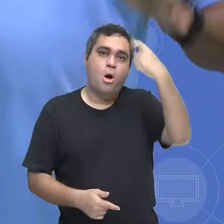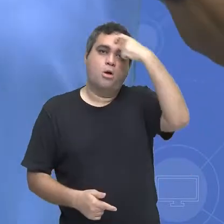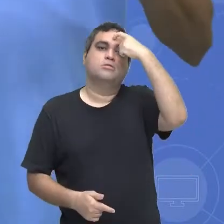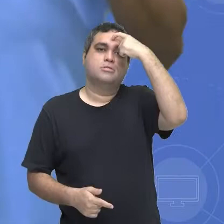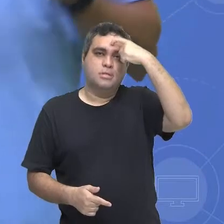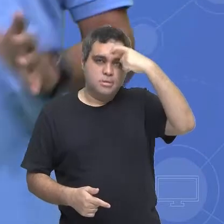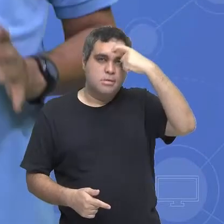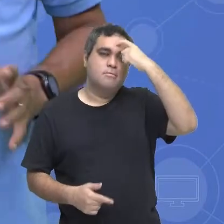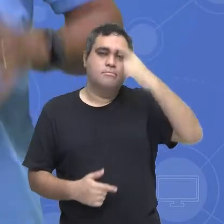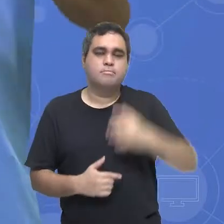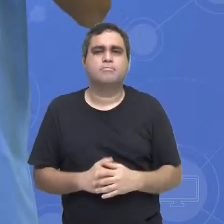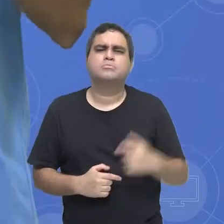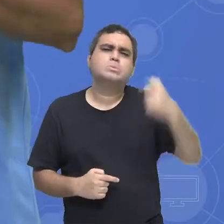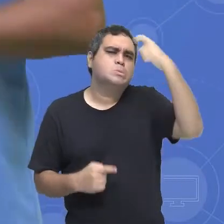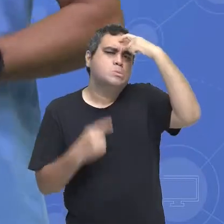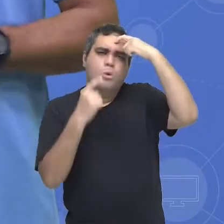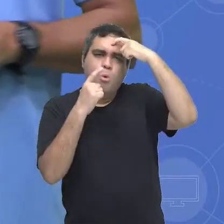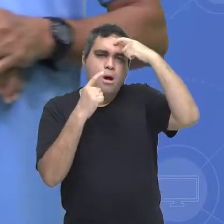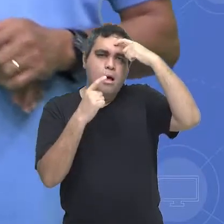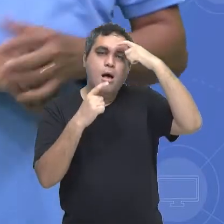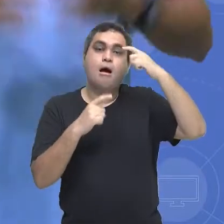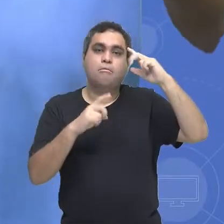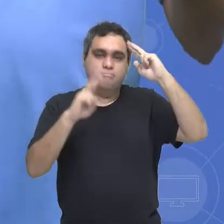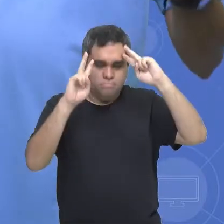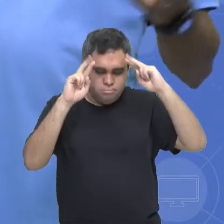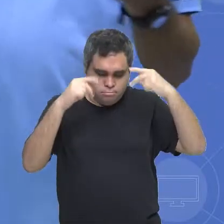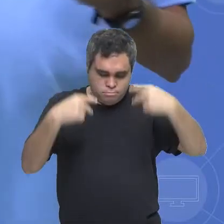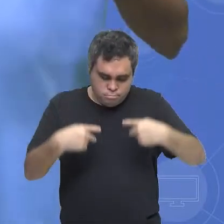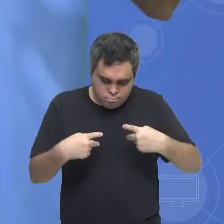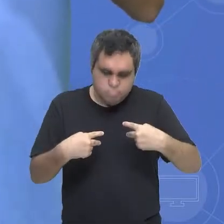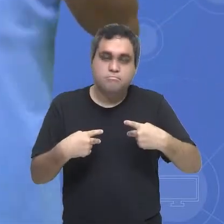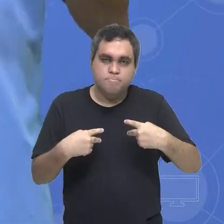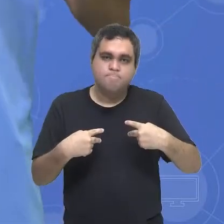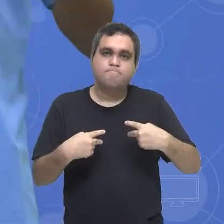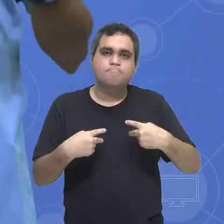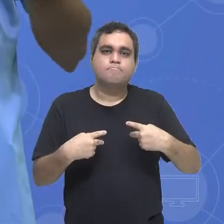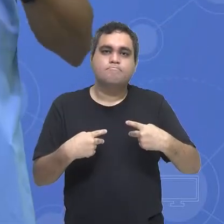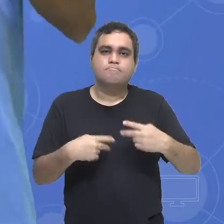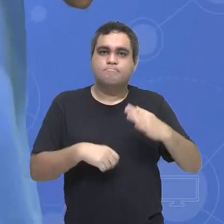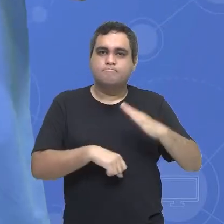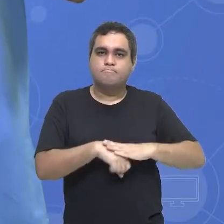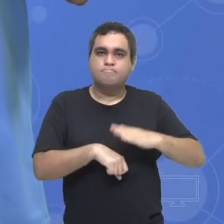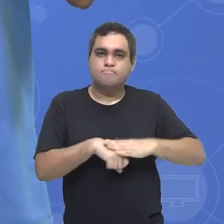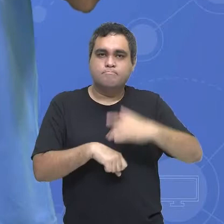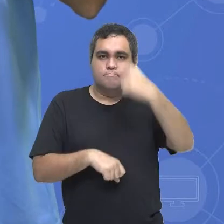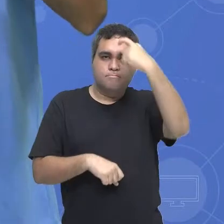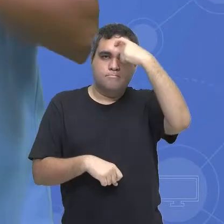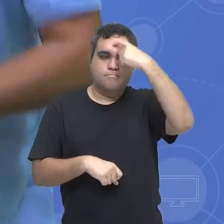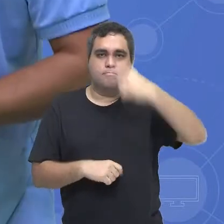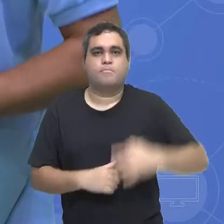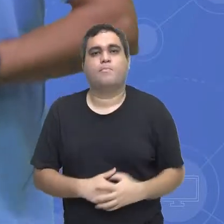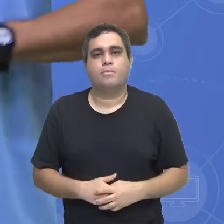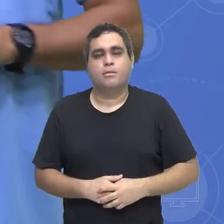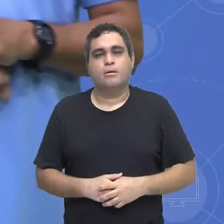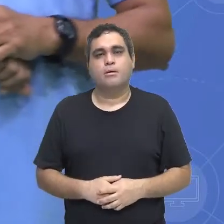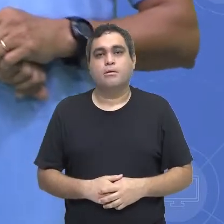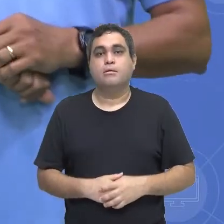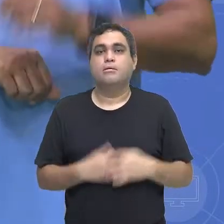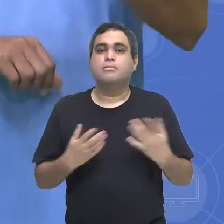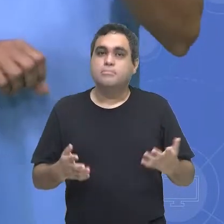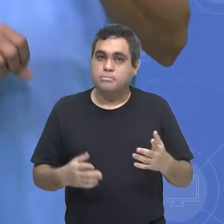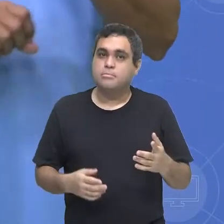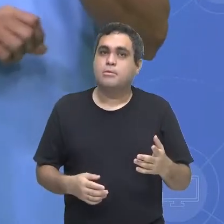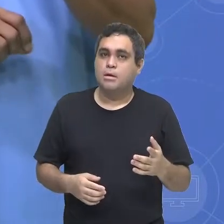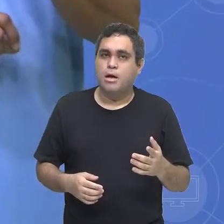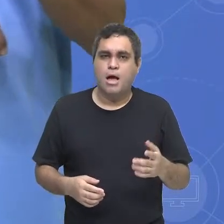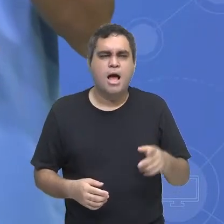quê? Consciência de si mesmo, ou a autoconsciência. Professor, isso é importante,